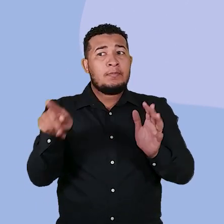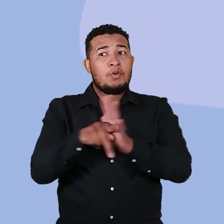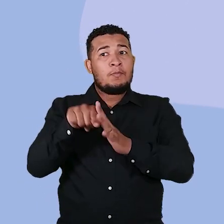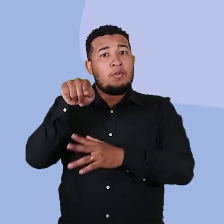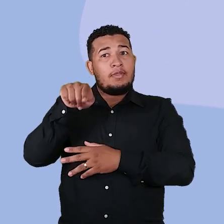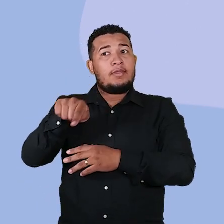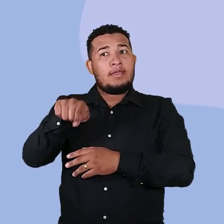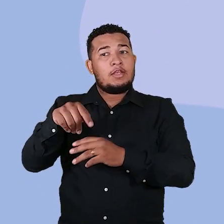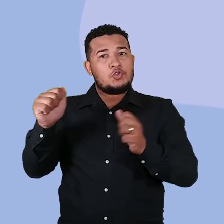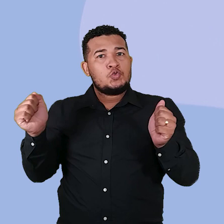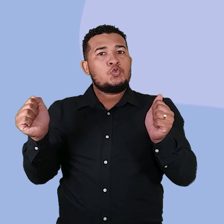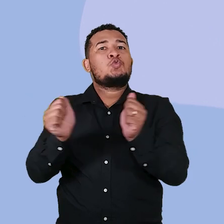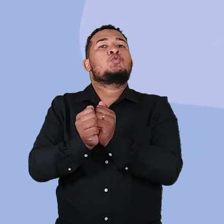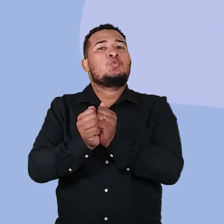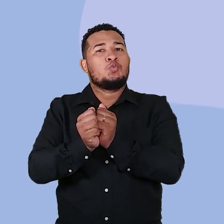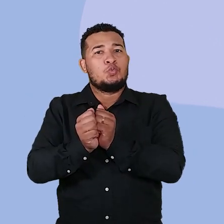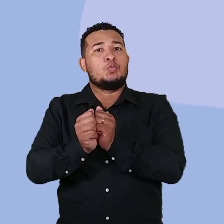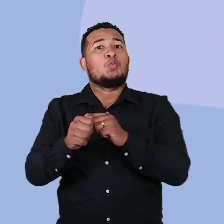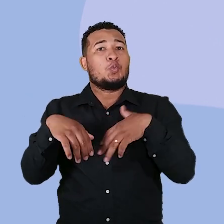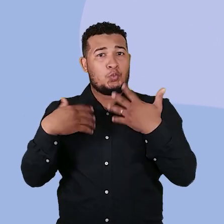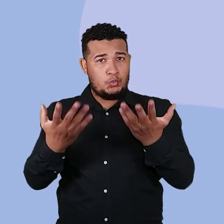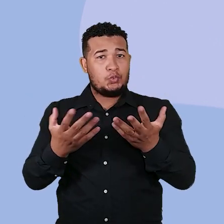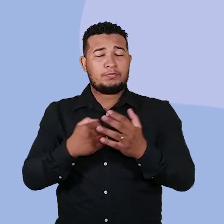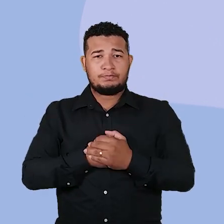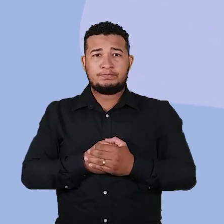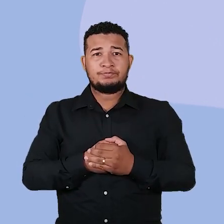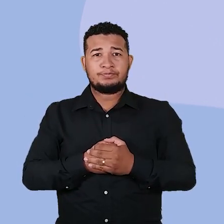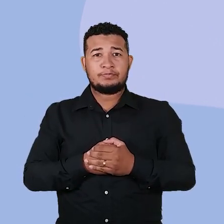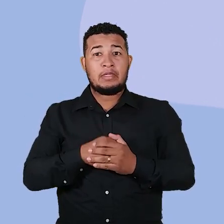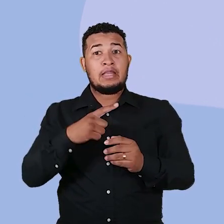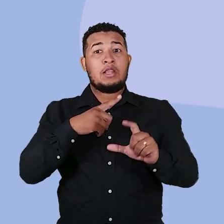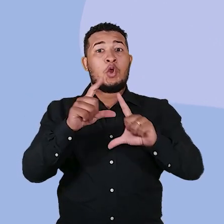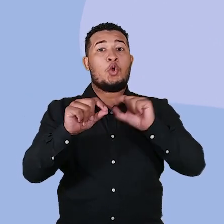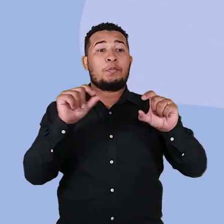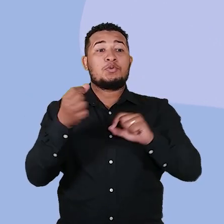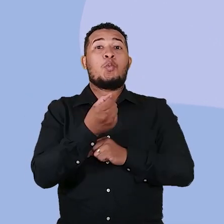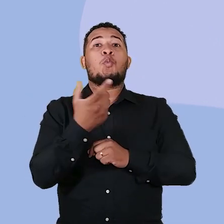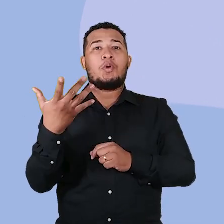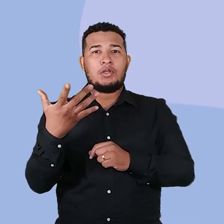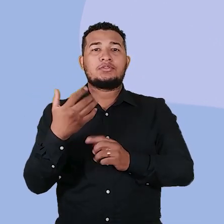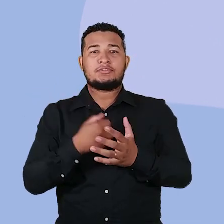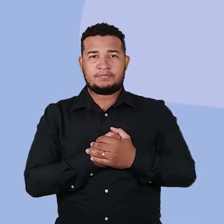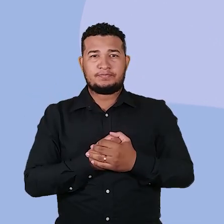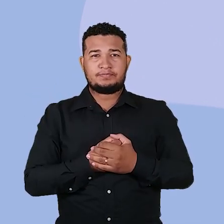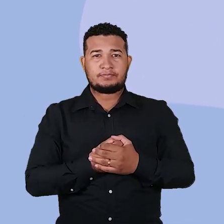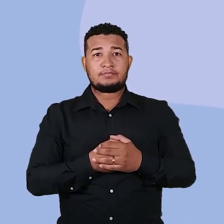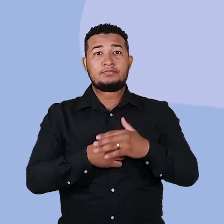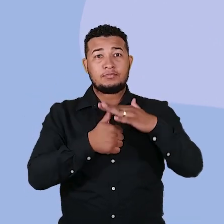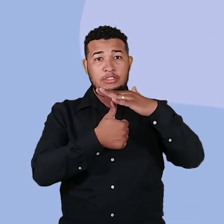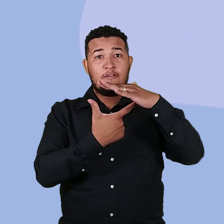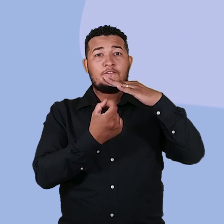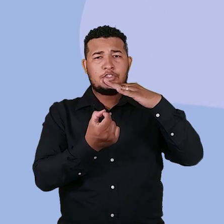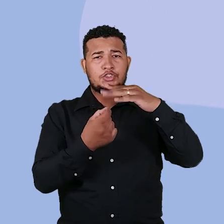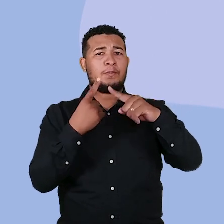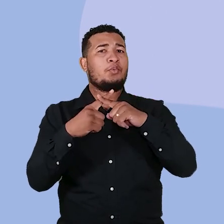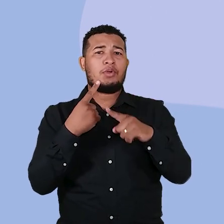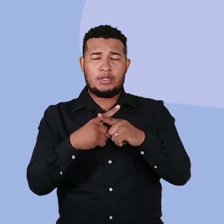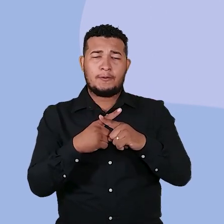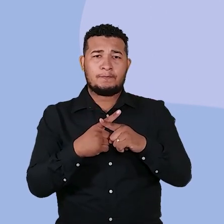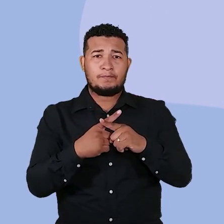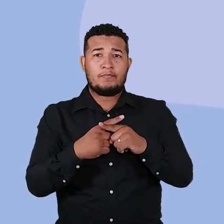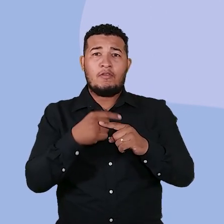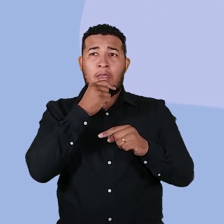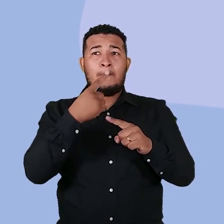probabilidade de eles ficarem juntos quantas opções existem ao todo